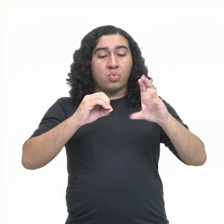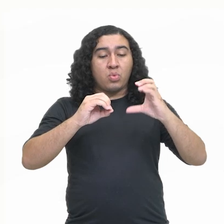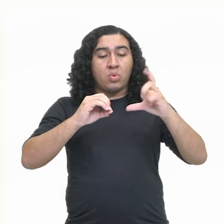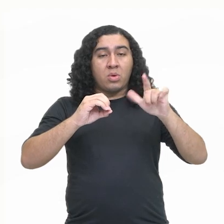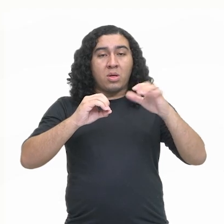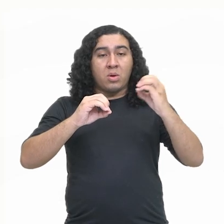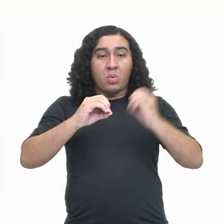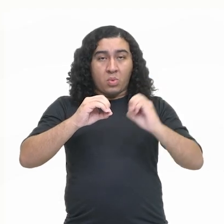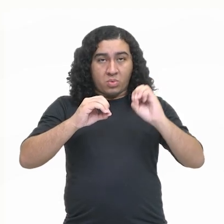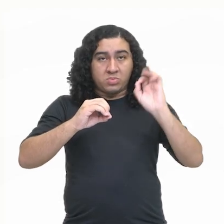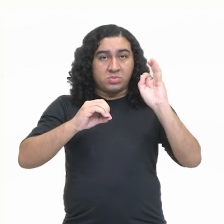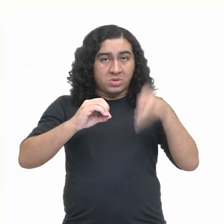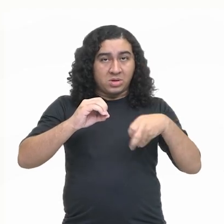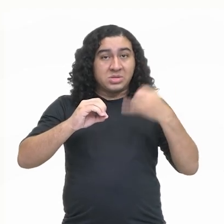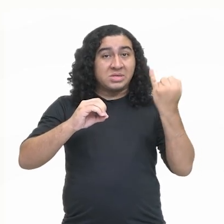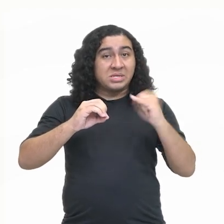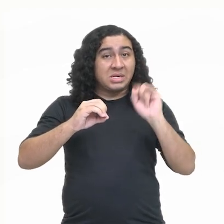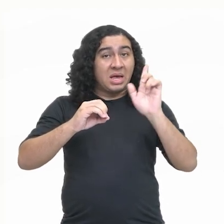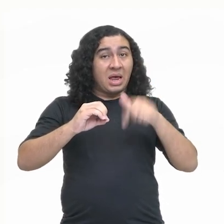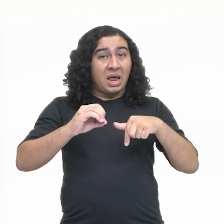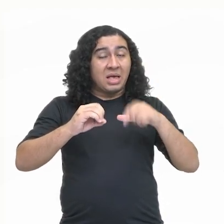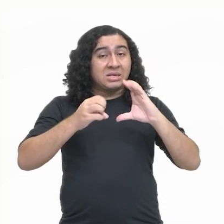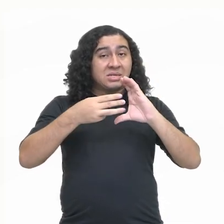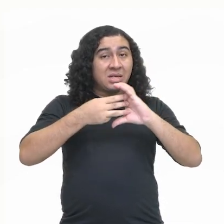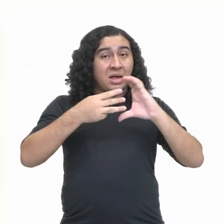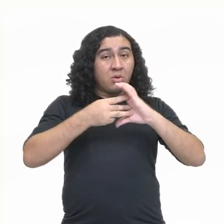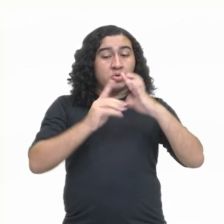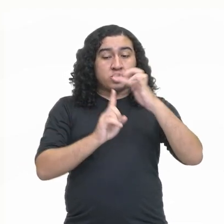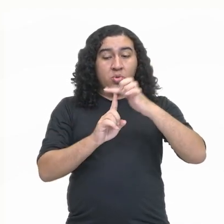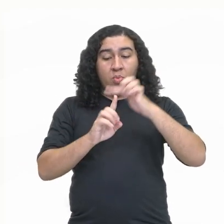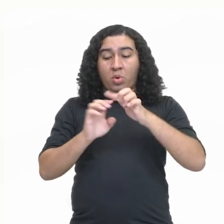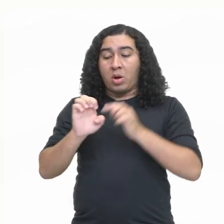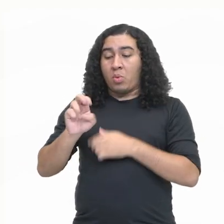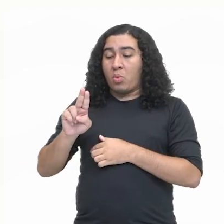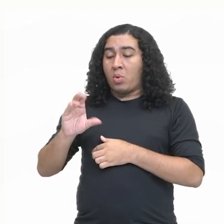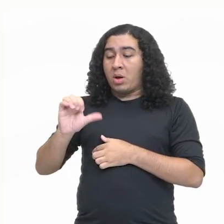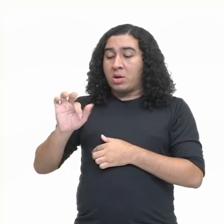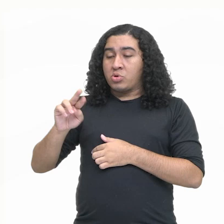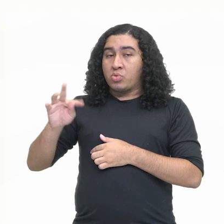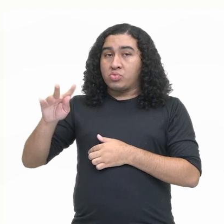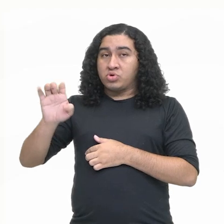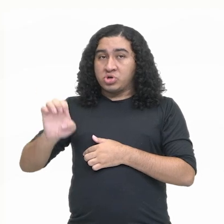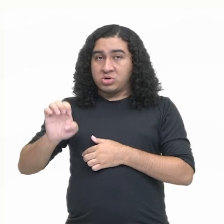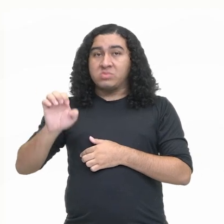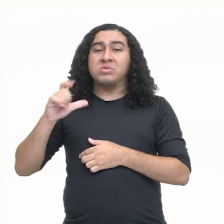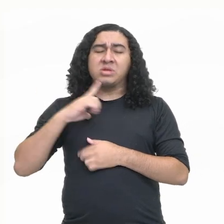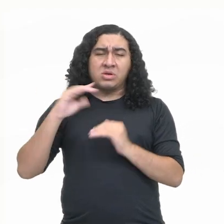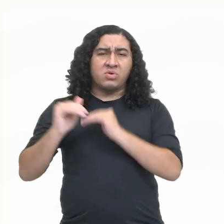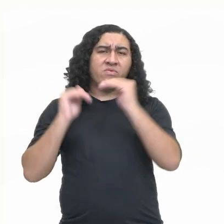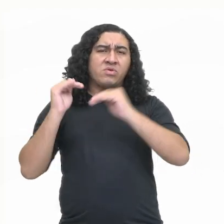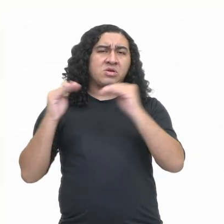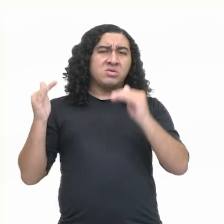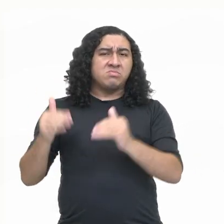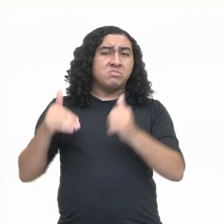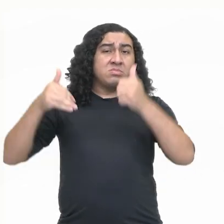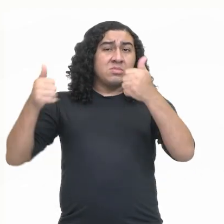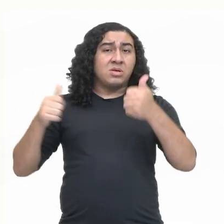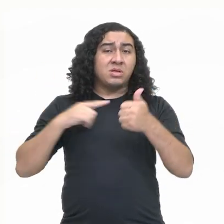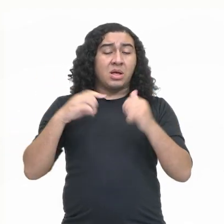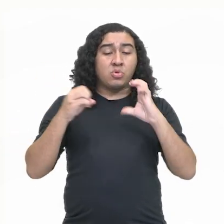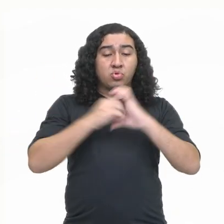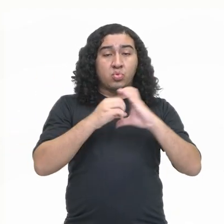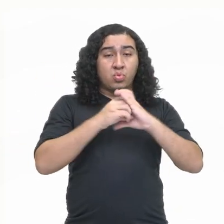estiver falando de célula eucariótica, né? A mais desenvolvida, a mais evoluída, que tem o